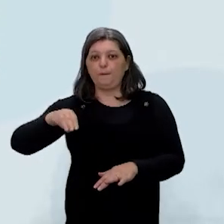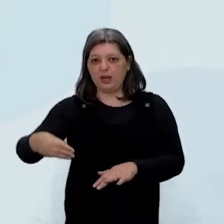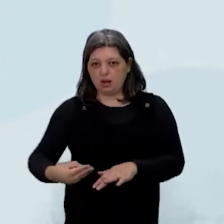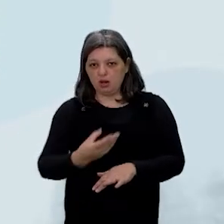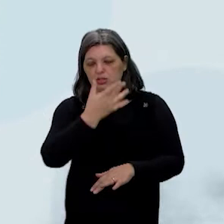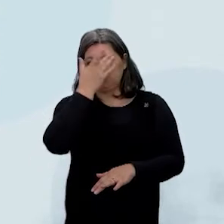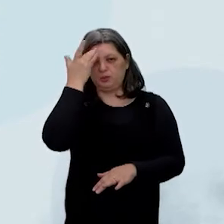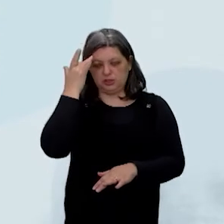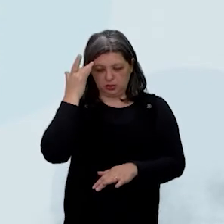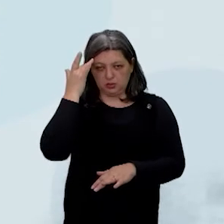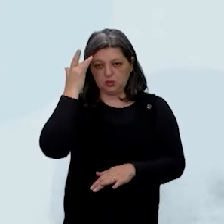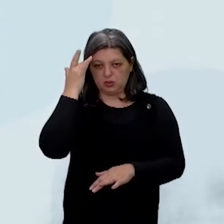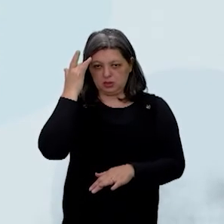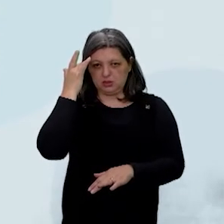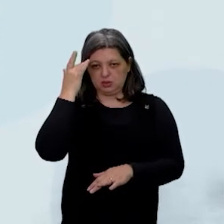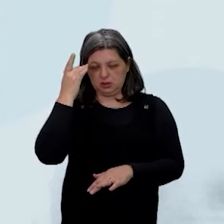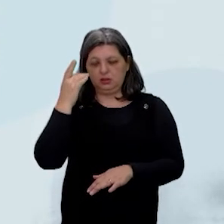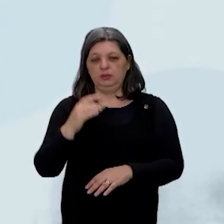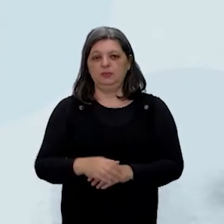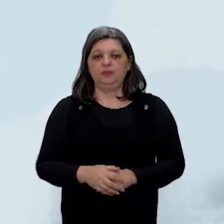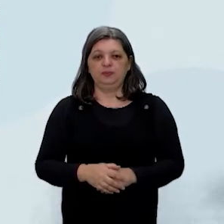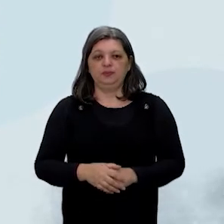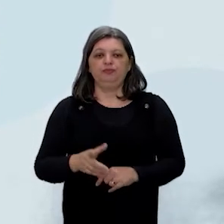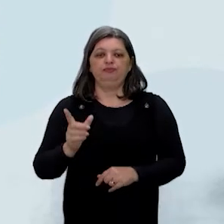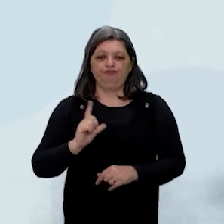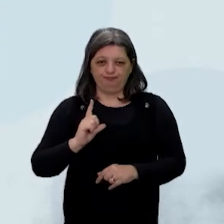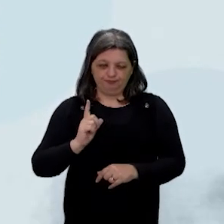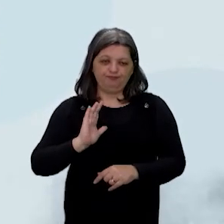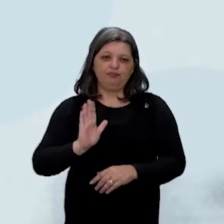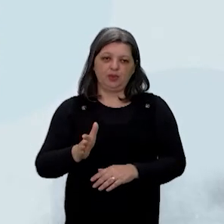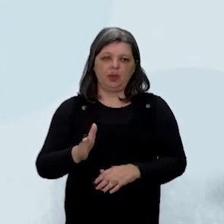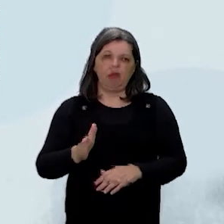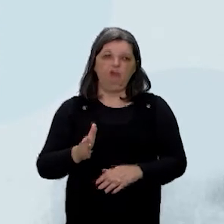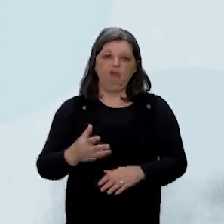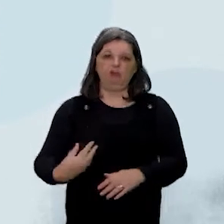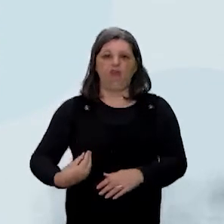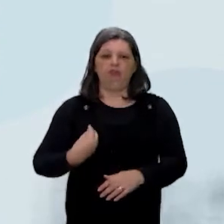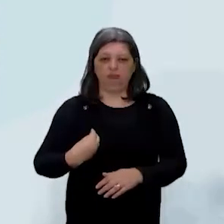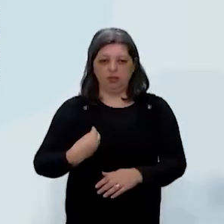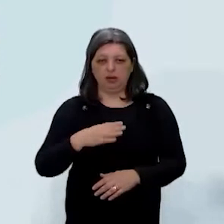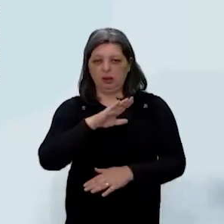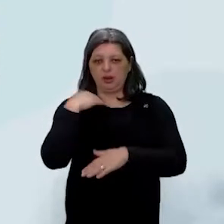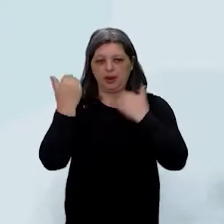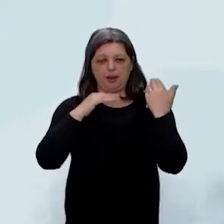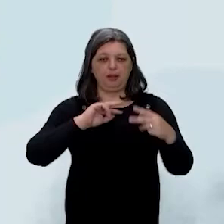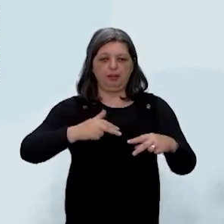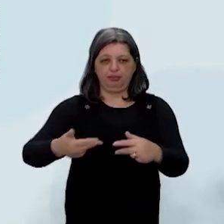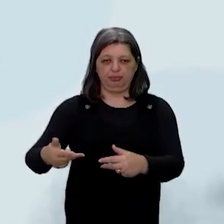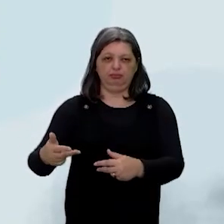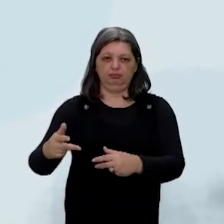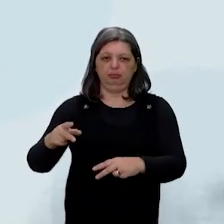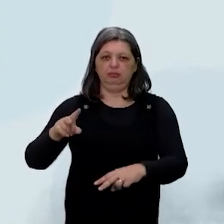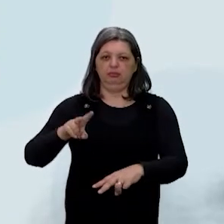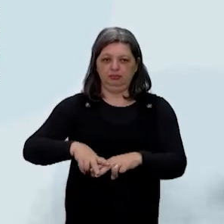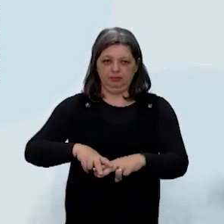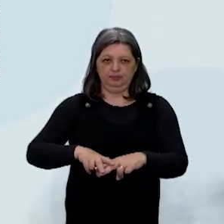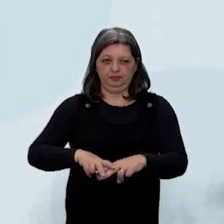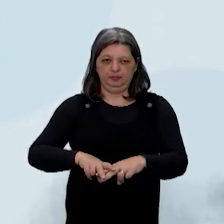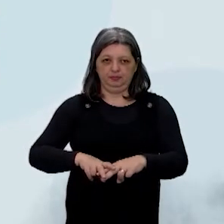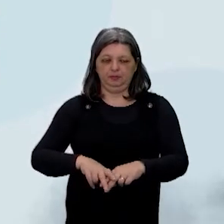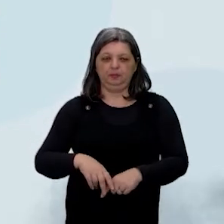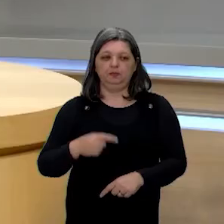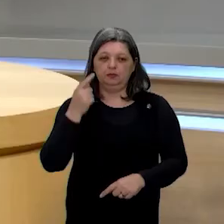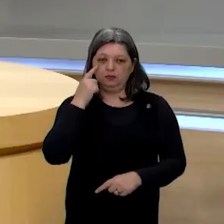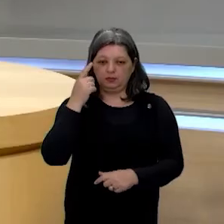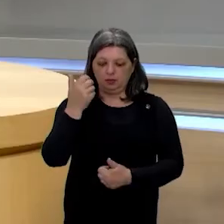pessoas, ou seja, 1.800.000 pessoas, tenham perdido a vida nos gulags. Olha que coisa